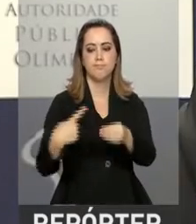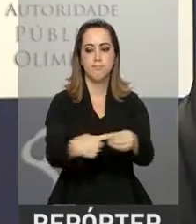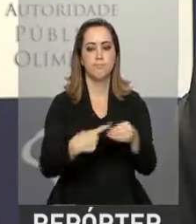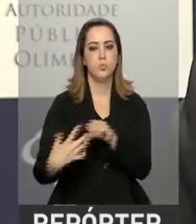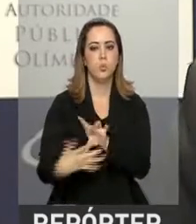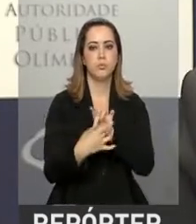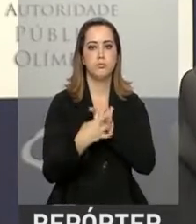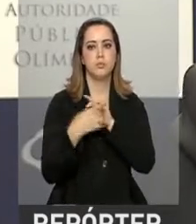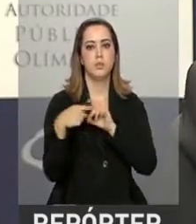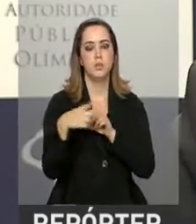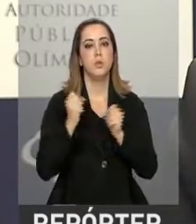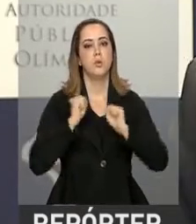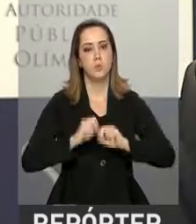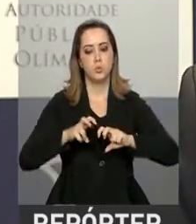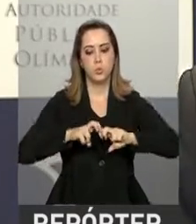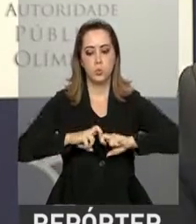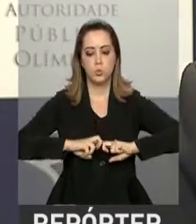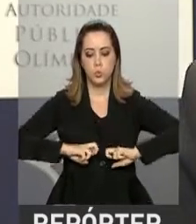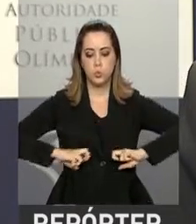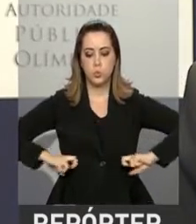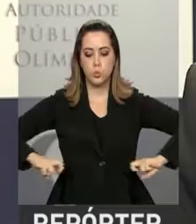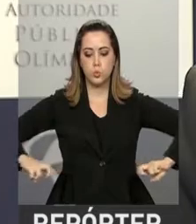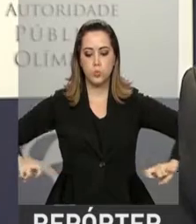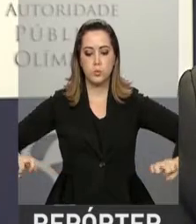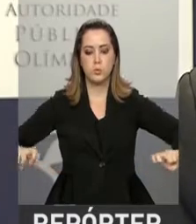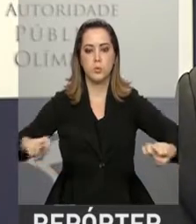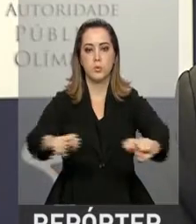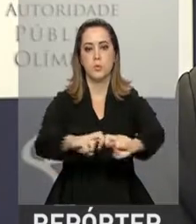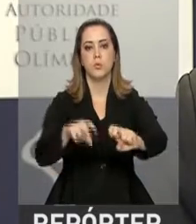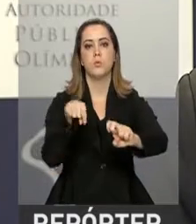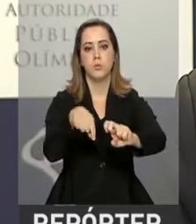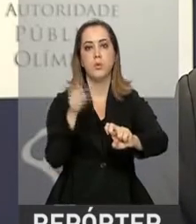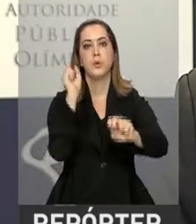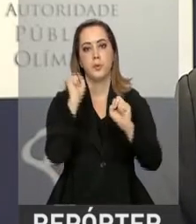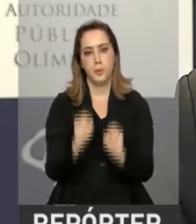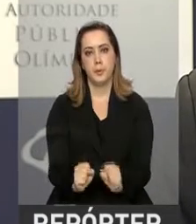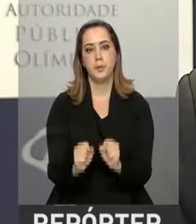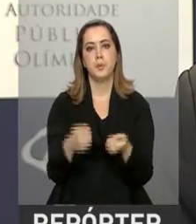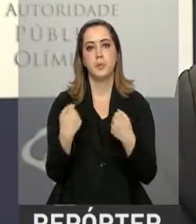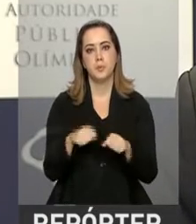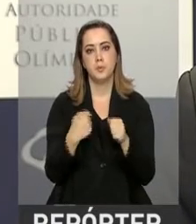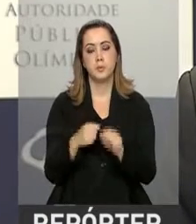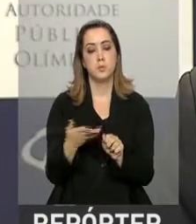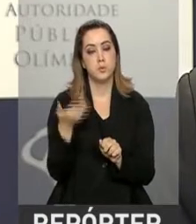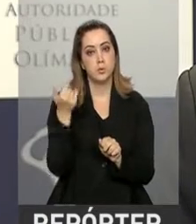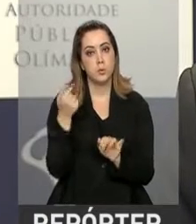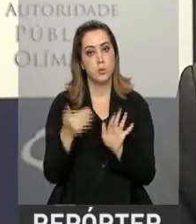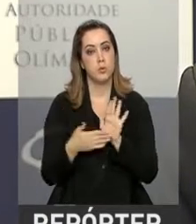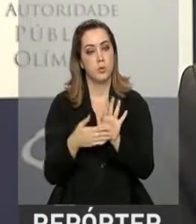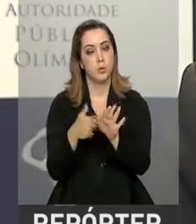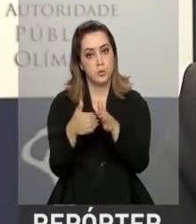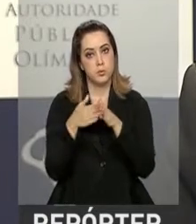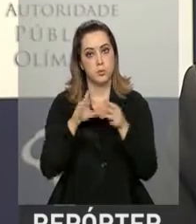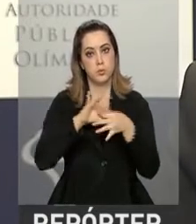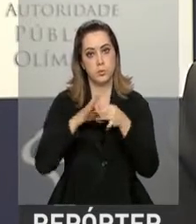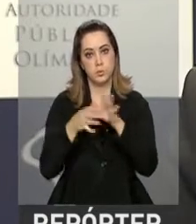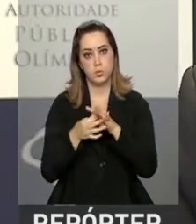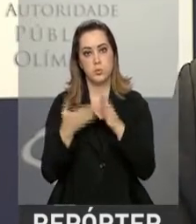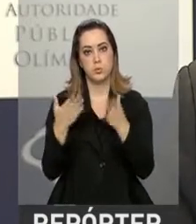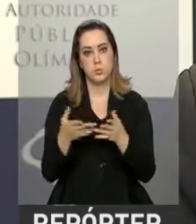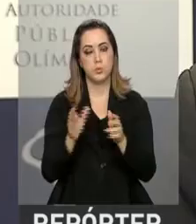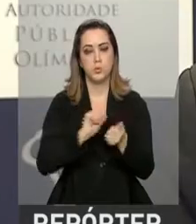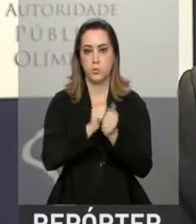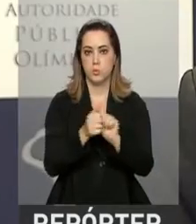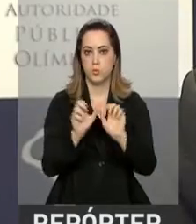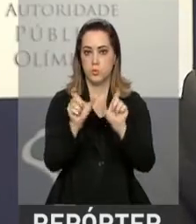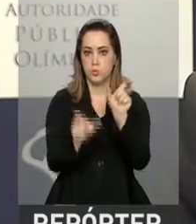permitindo que o anel de circulação, que era um dos elementos necessários no processo de candidatura, fosse uma realidade e permitisse aos atletas